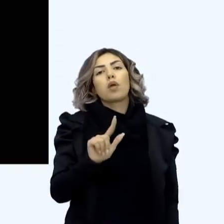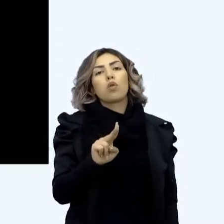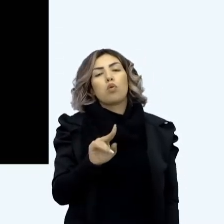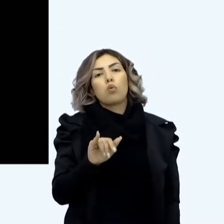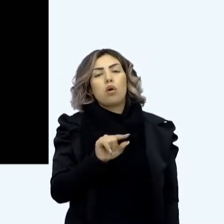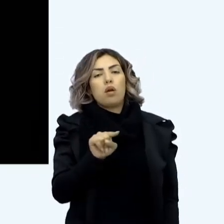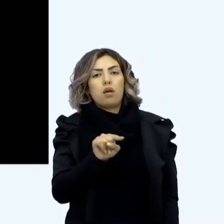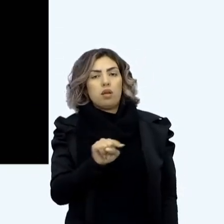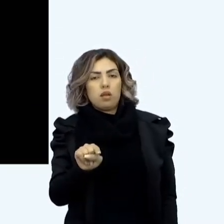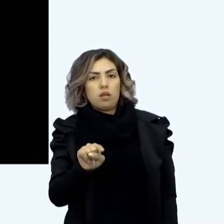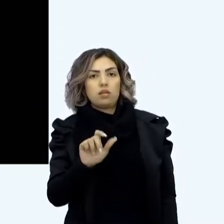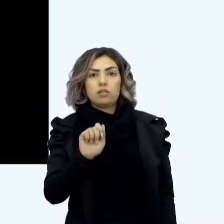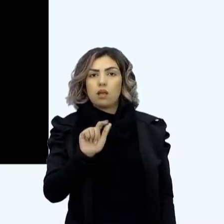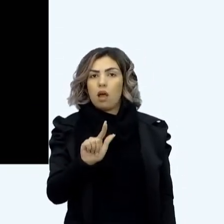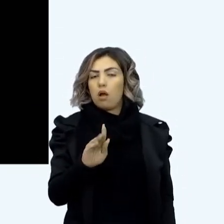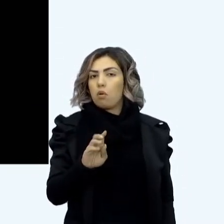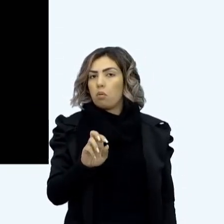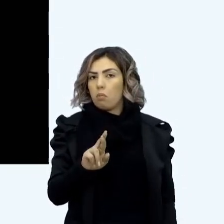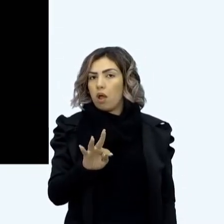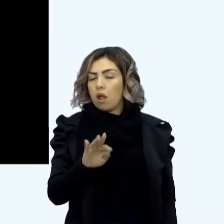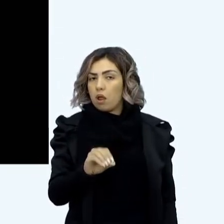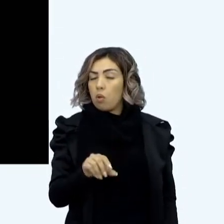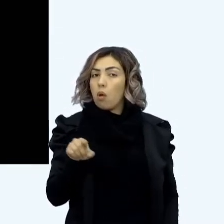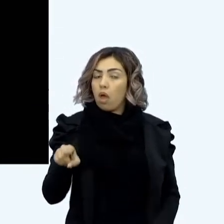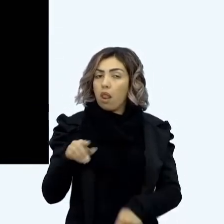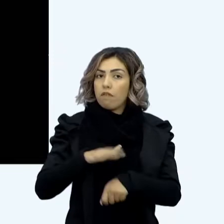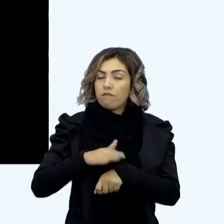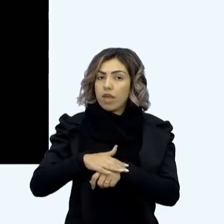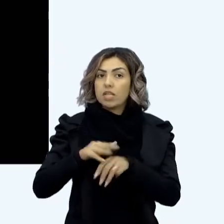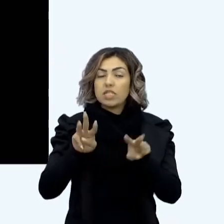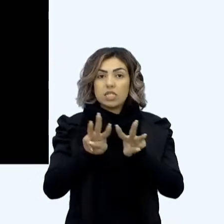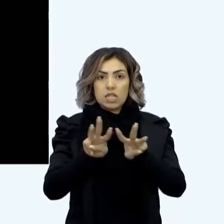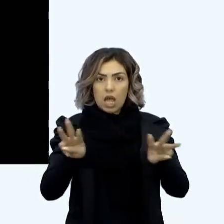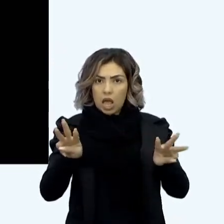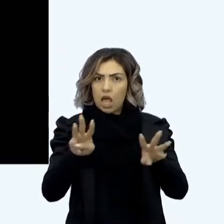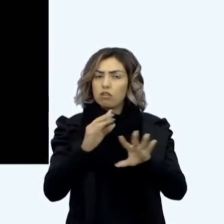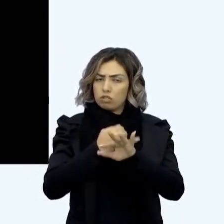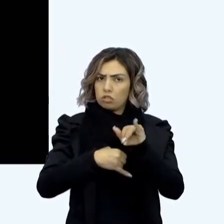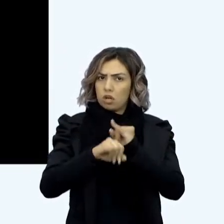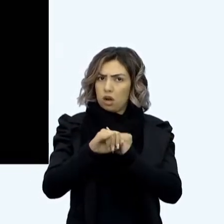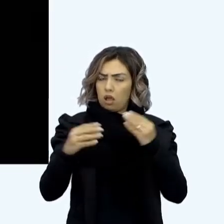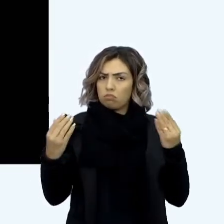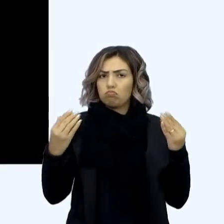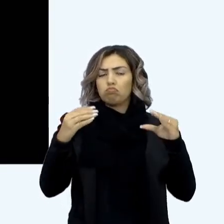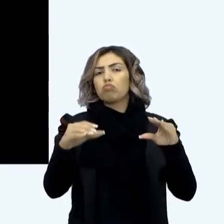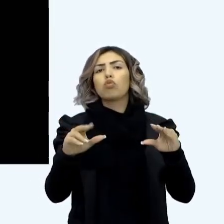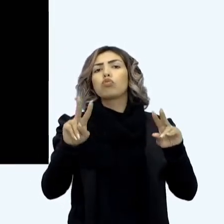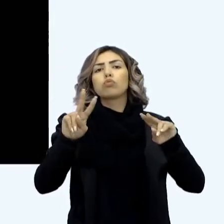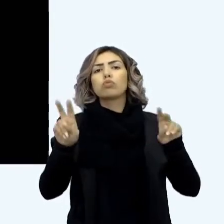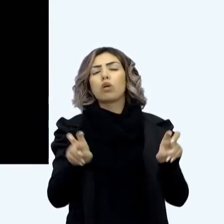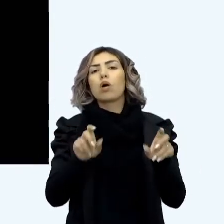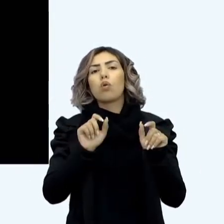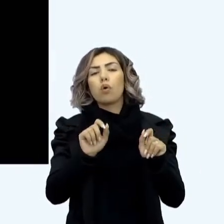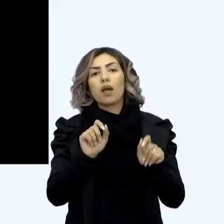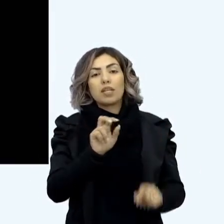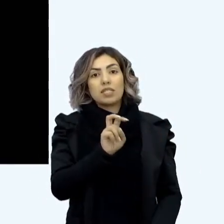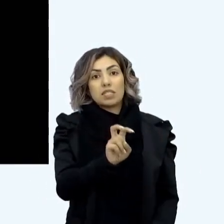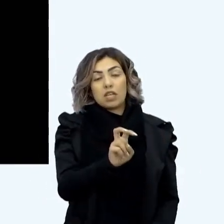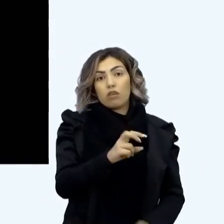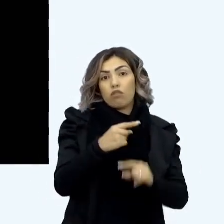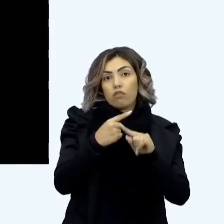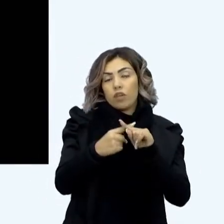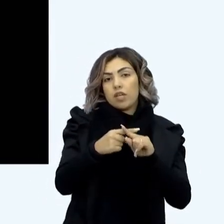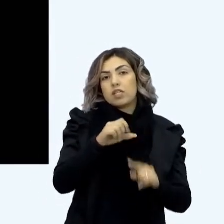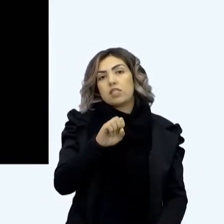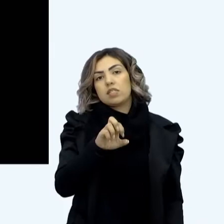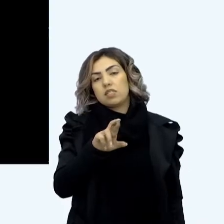um vídeo feito diretamente para a internet para o site Cine Limite, chamado 5 vezes Sérgio. Esse filme